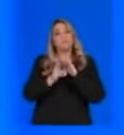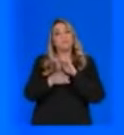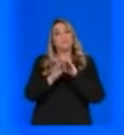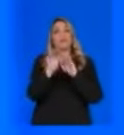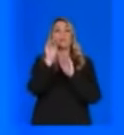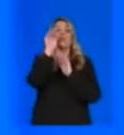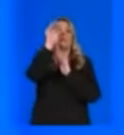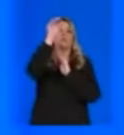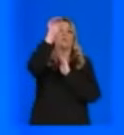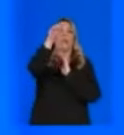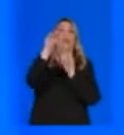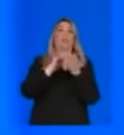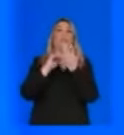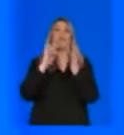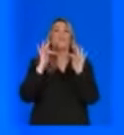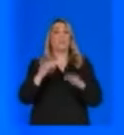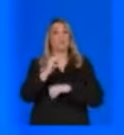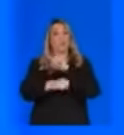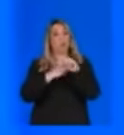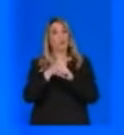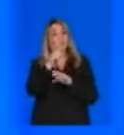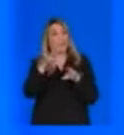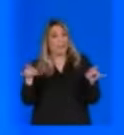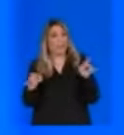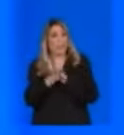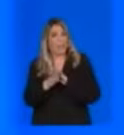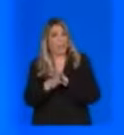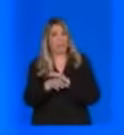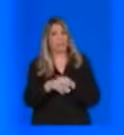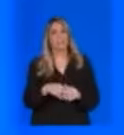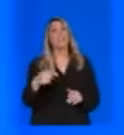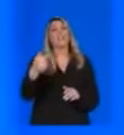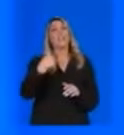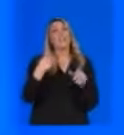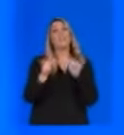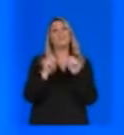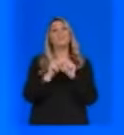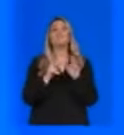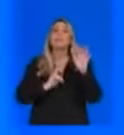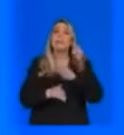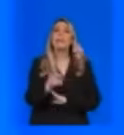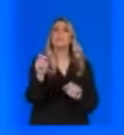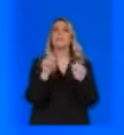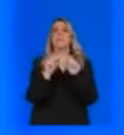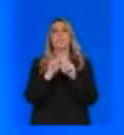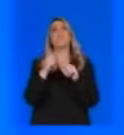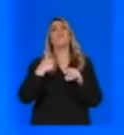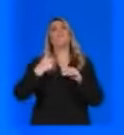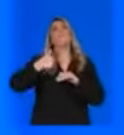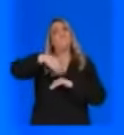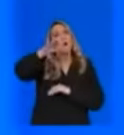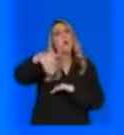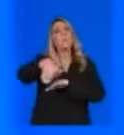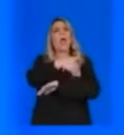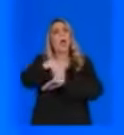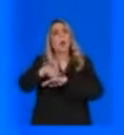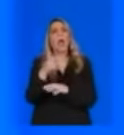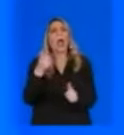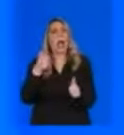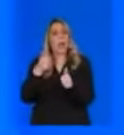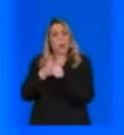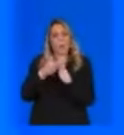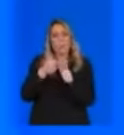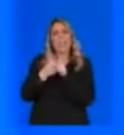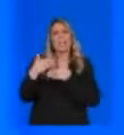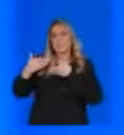assim até o final do ano será concluído e eu vou fazer o que sempre fuz vou estar nas ruas vou estar acompanhando